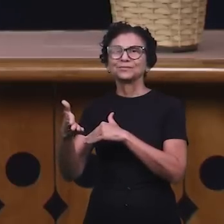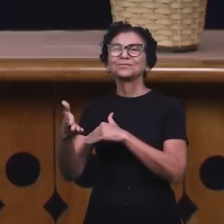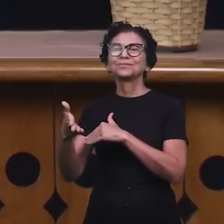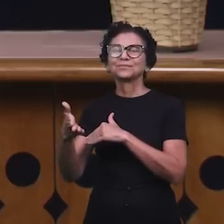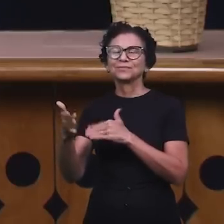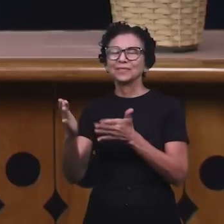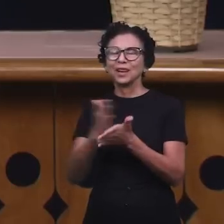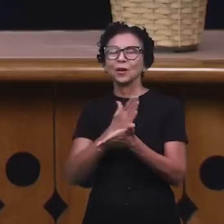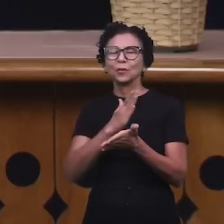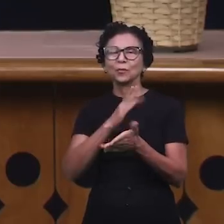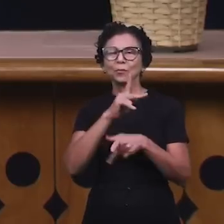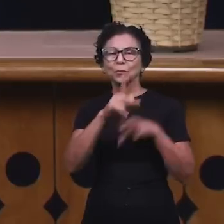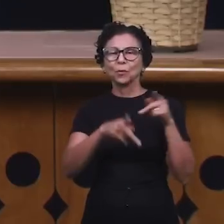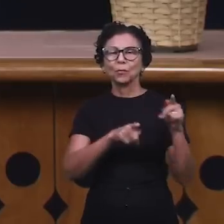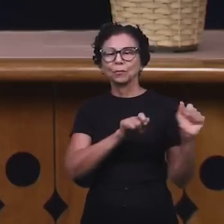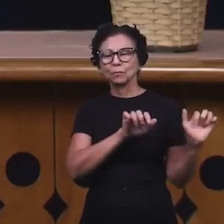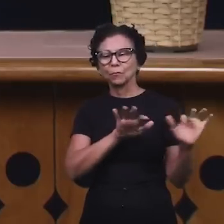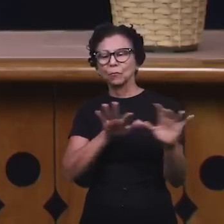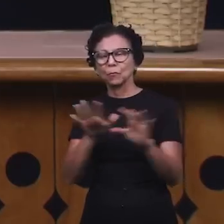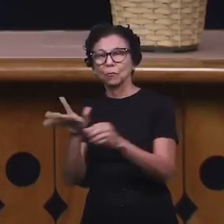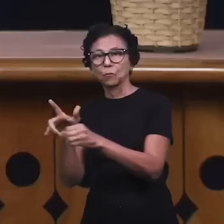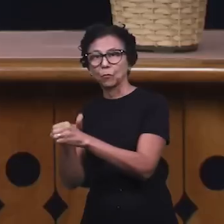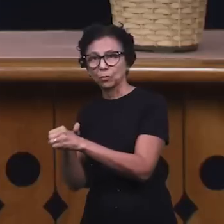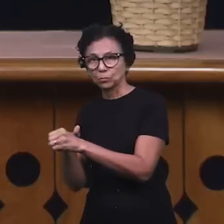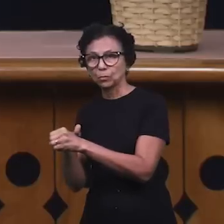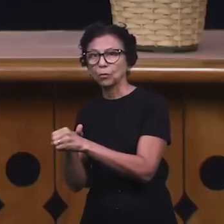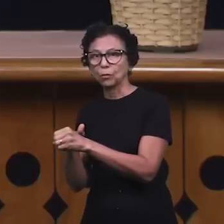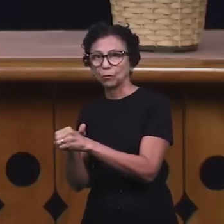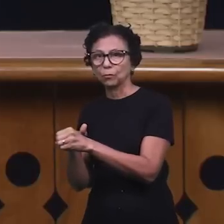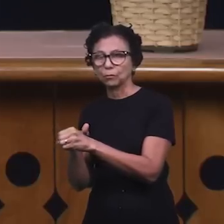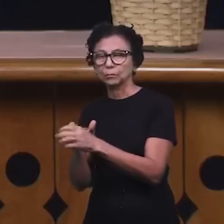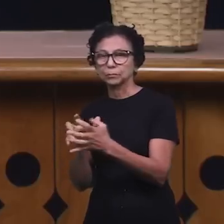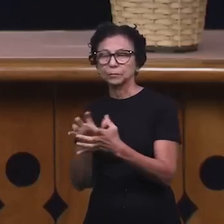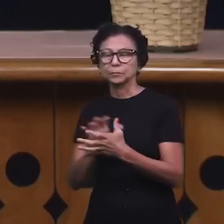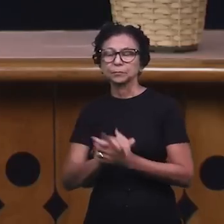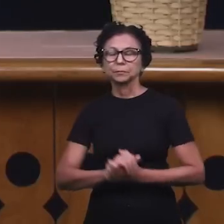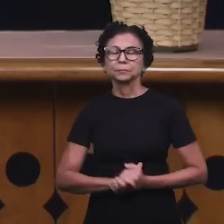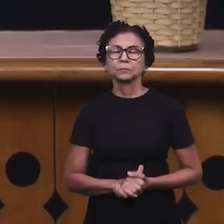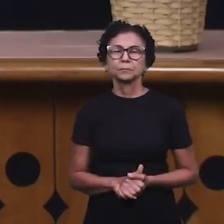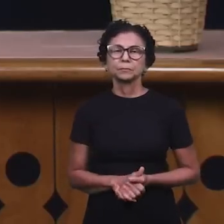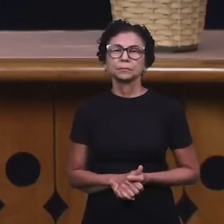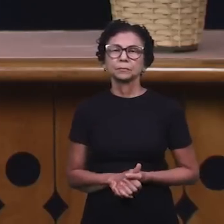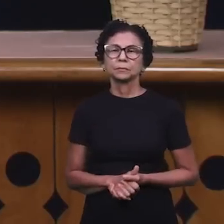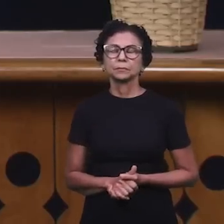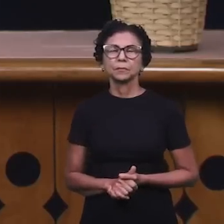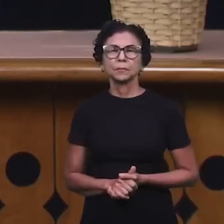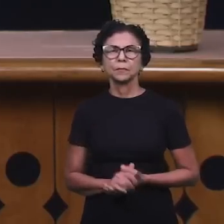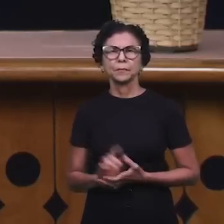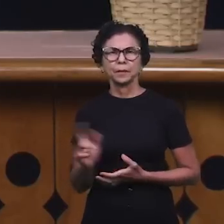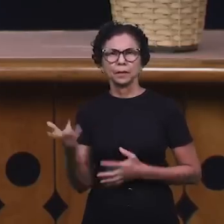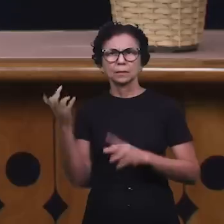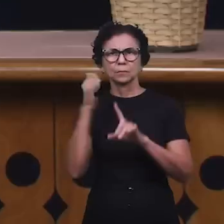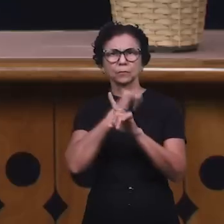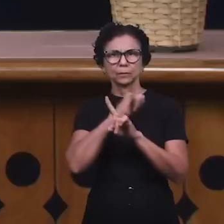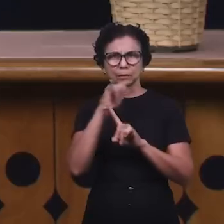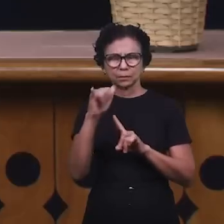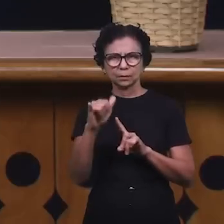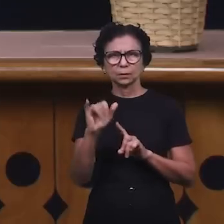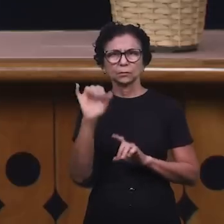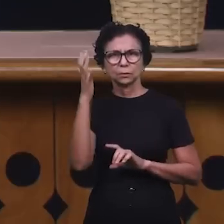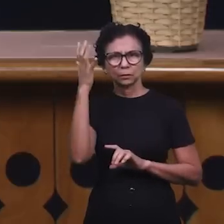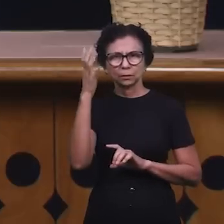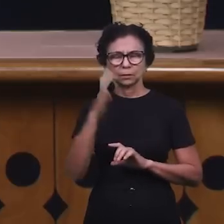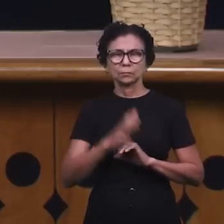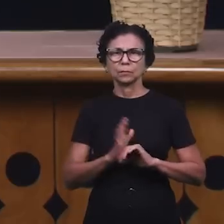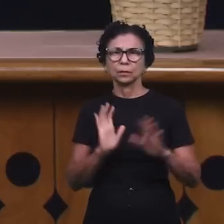votou no papel. Organização das Nações Unidas. Esses acontecimentos e profecia, eu dei um